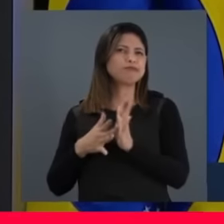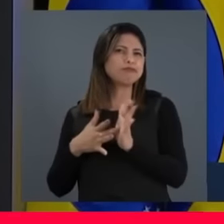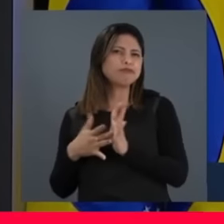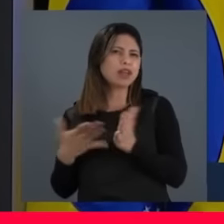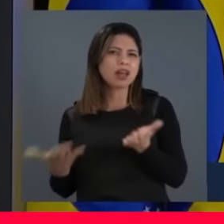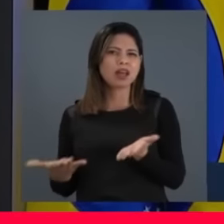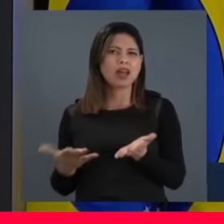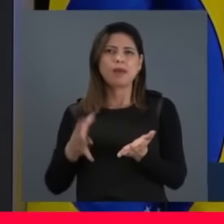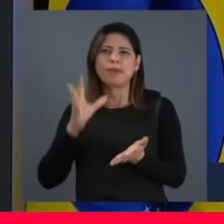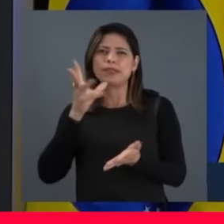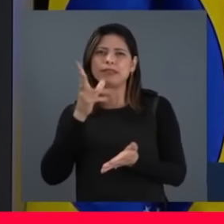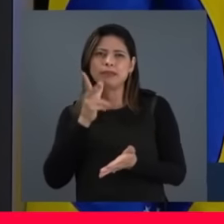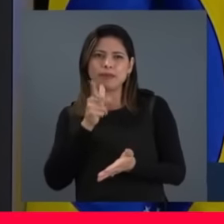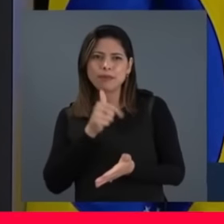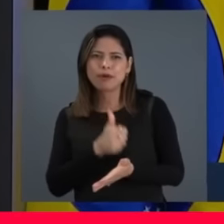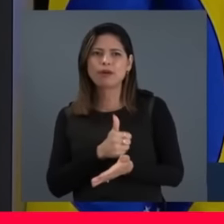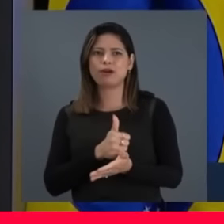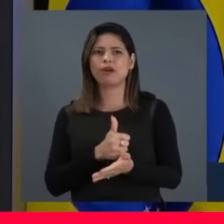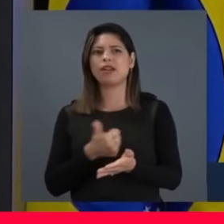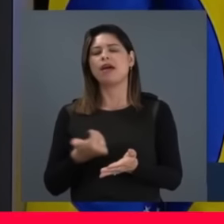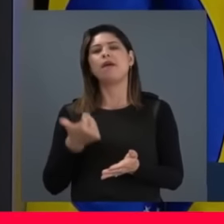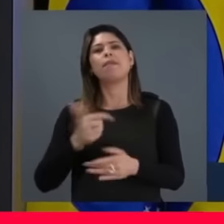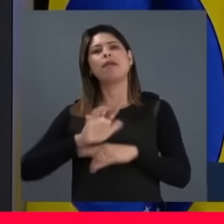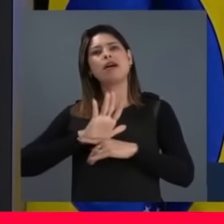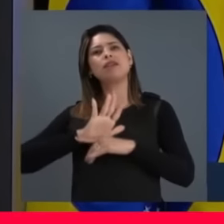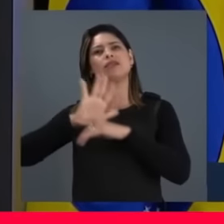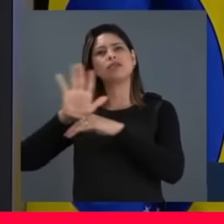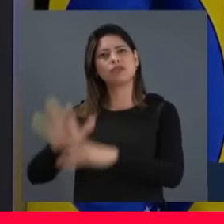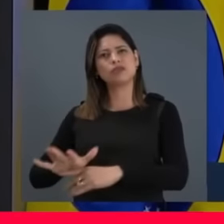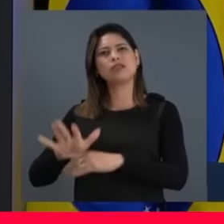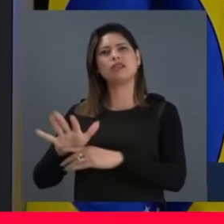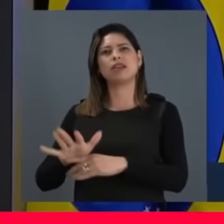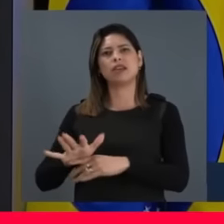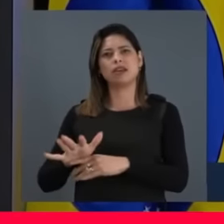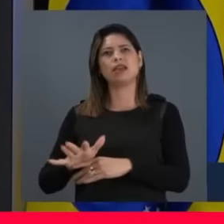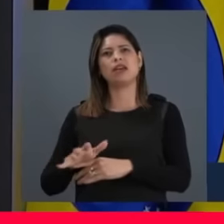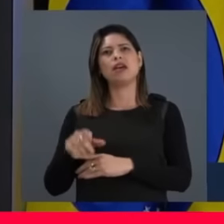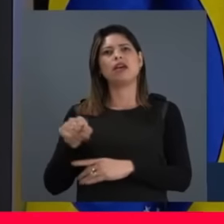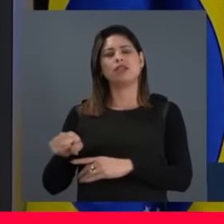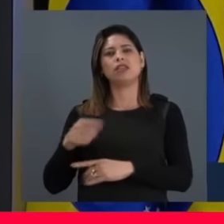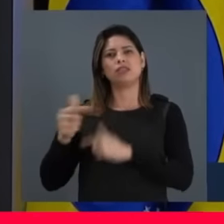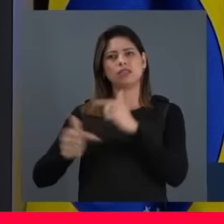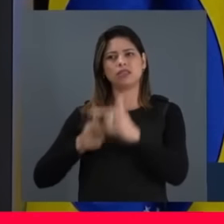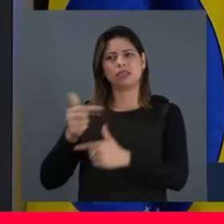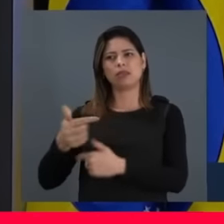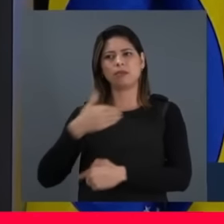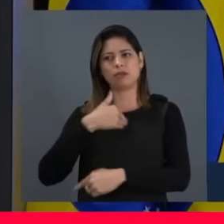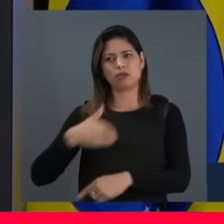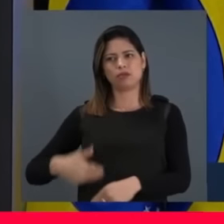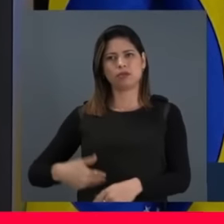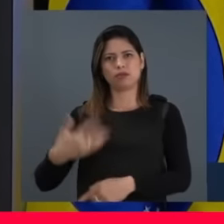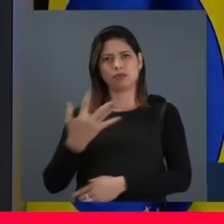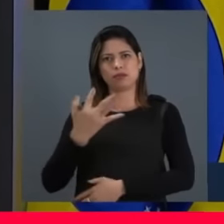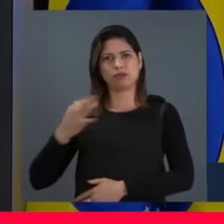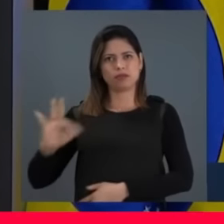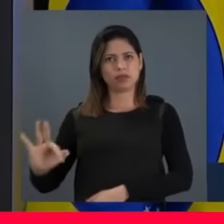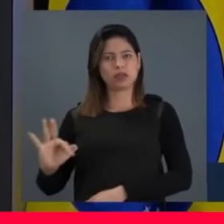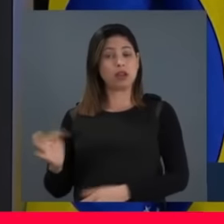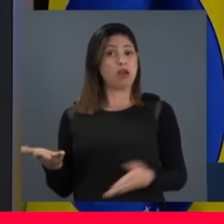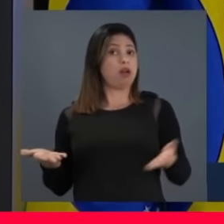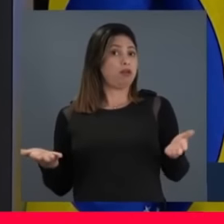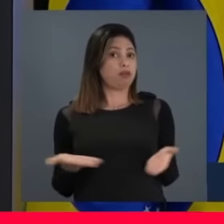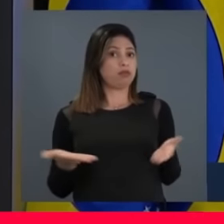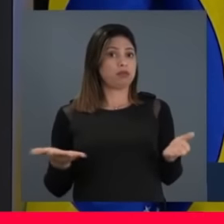tardia para o retardo para o atraso na atuação do governo federal que agora